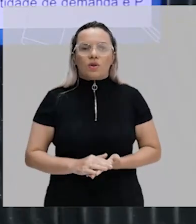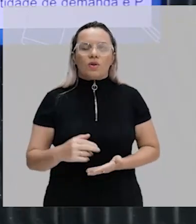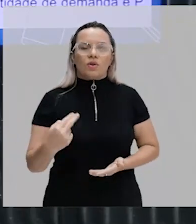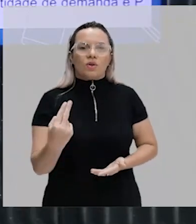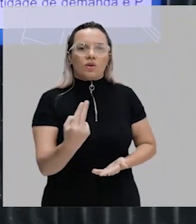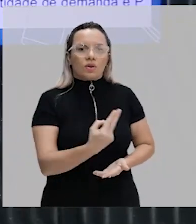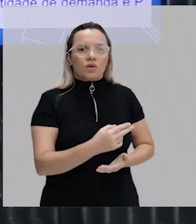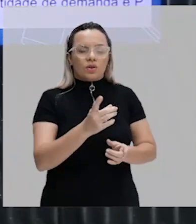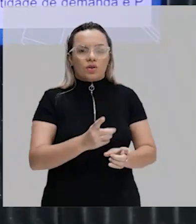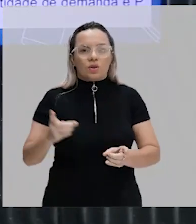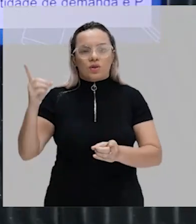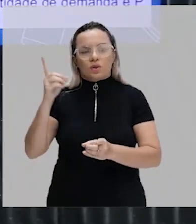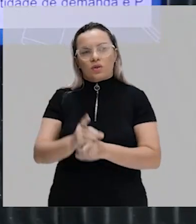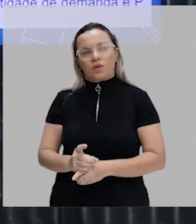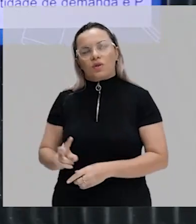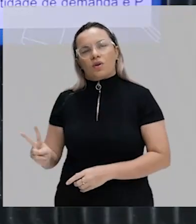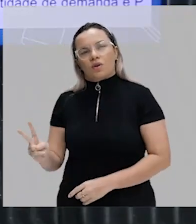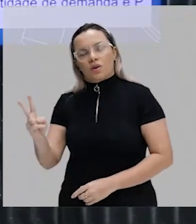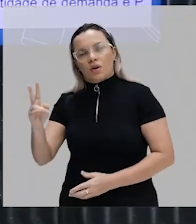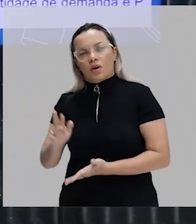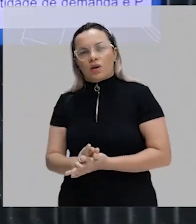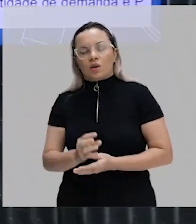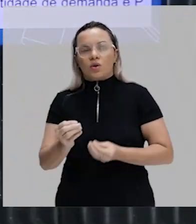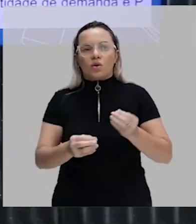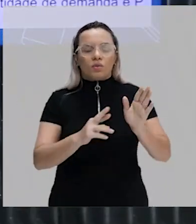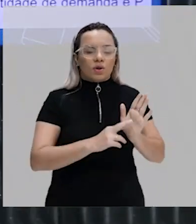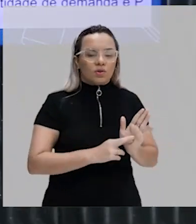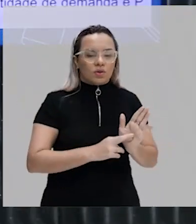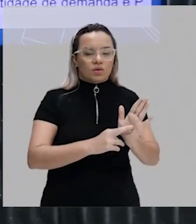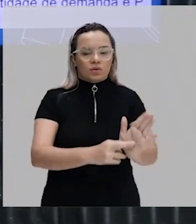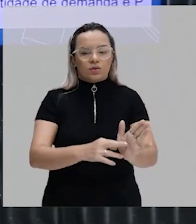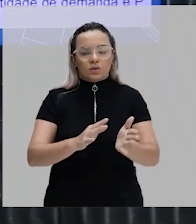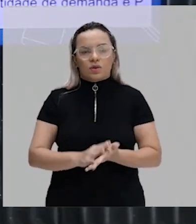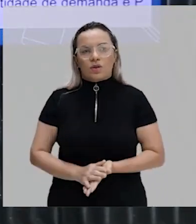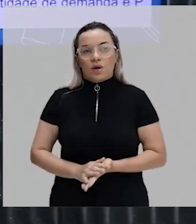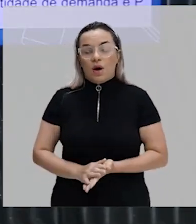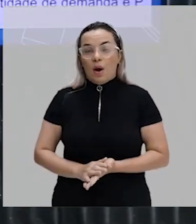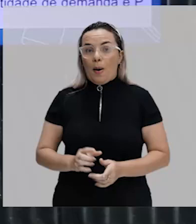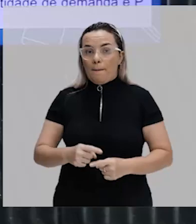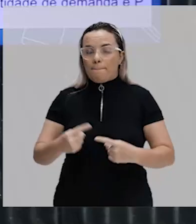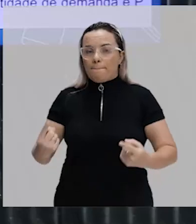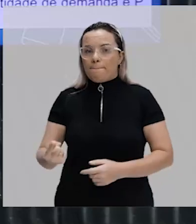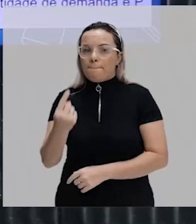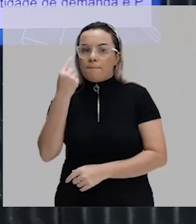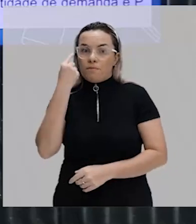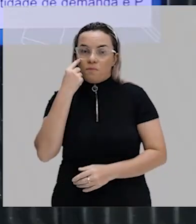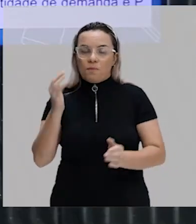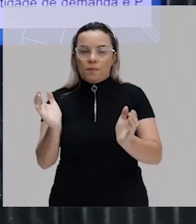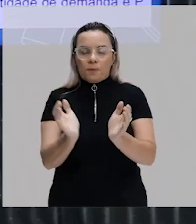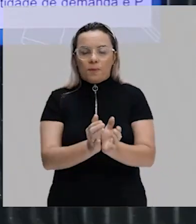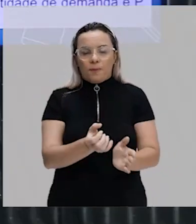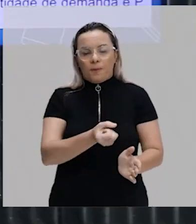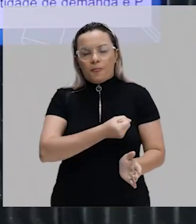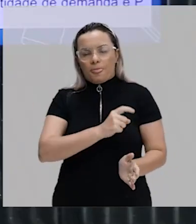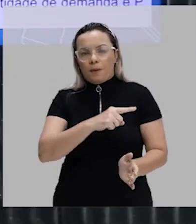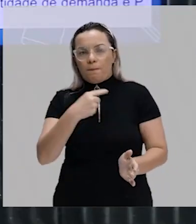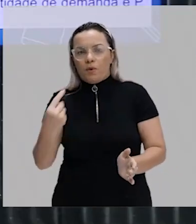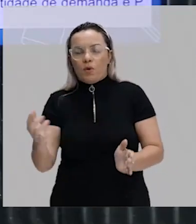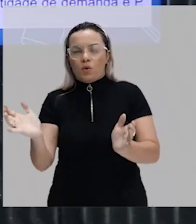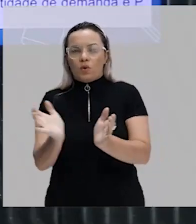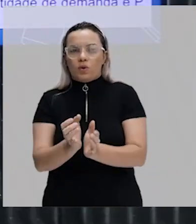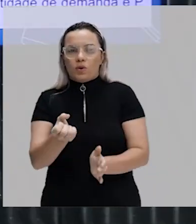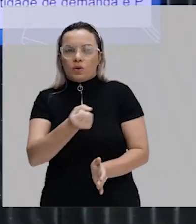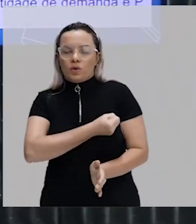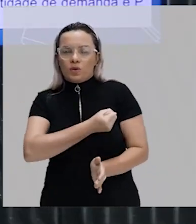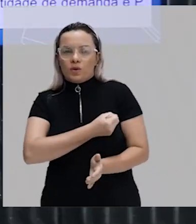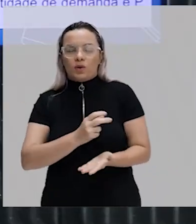encontrando valores, né, e suas representações, mas veja, conjunto numérico por conjunto numérico não vai aparecer para você. Então,